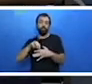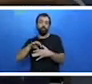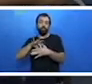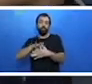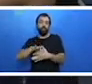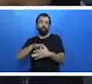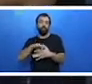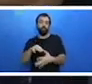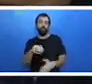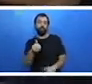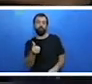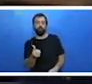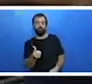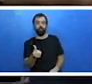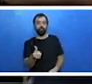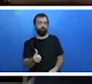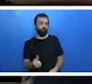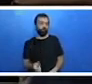aula.